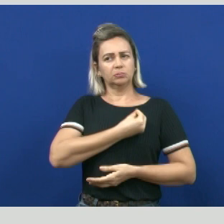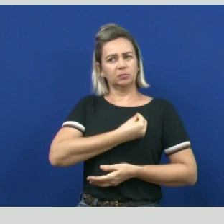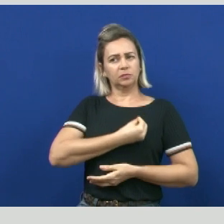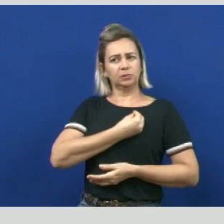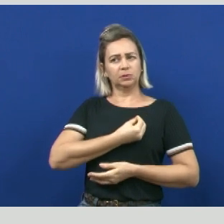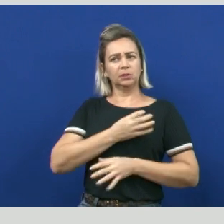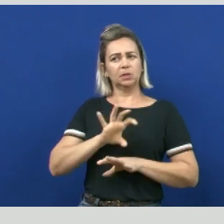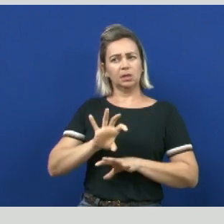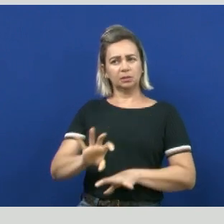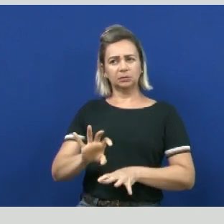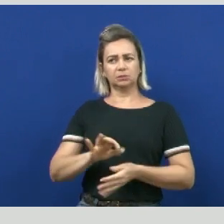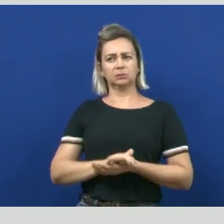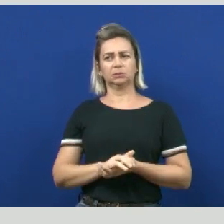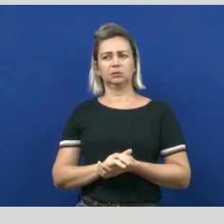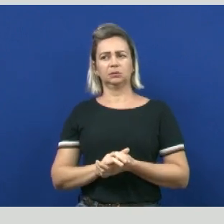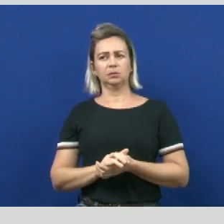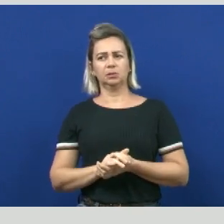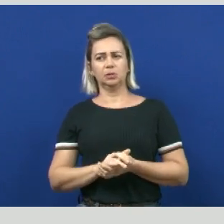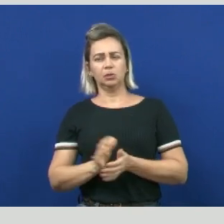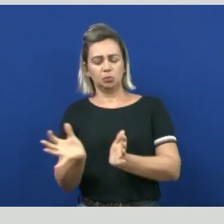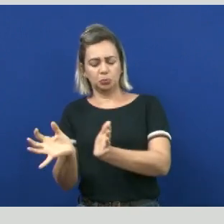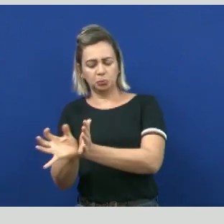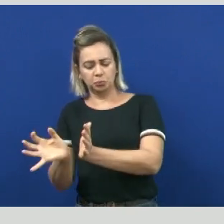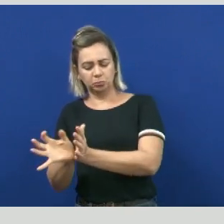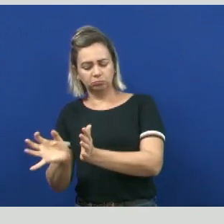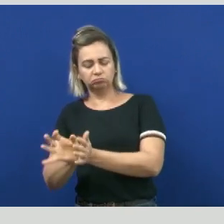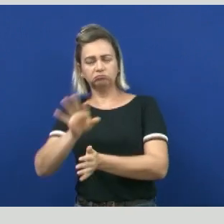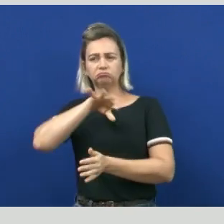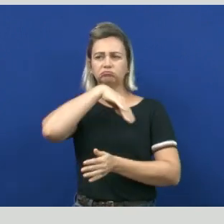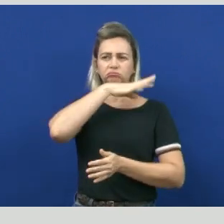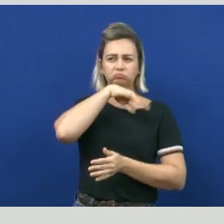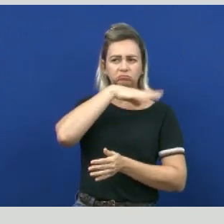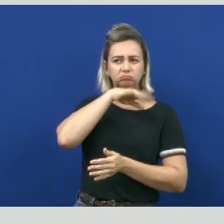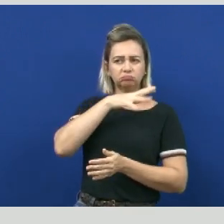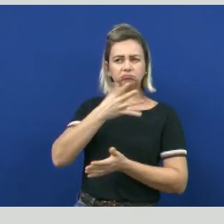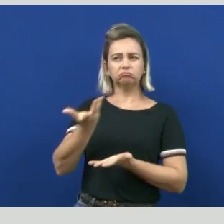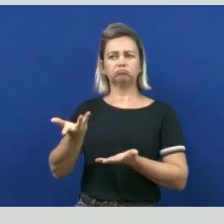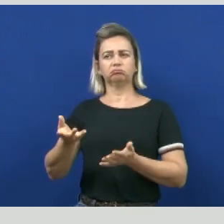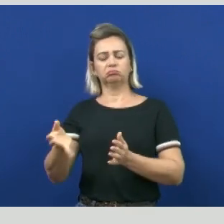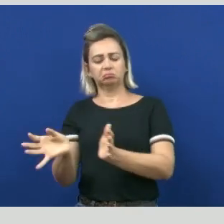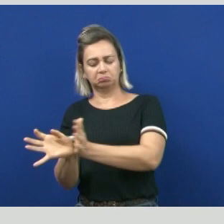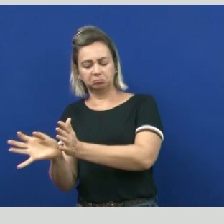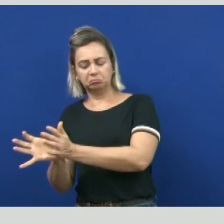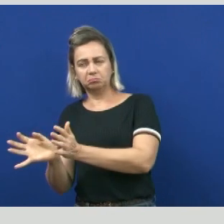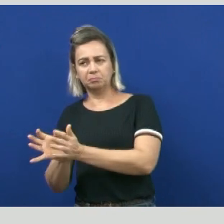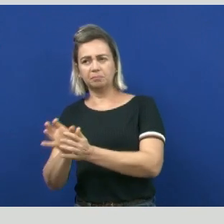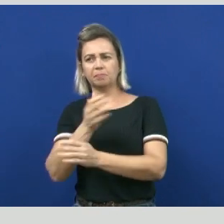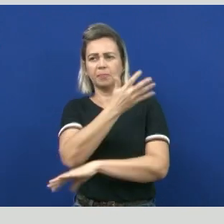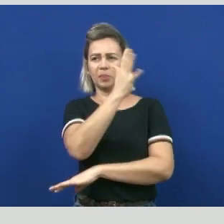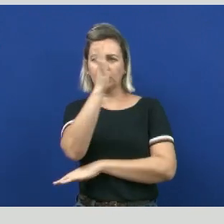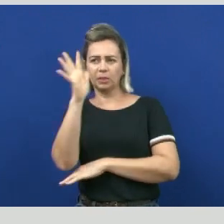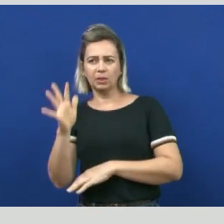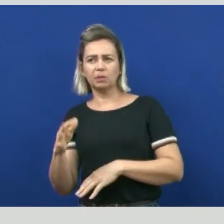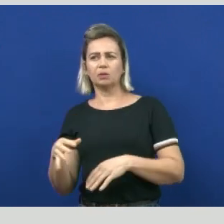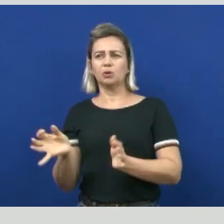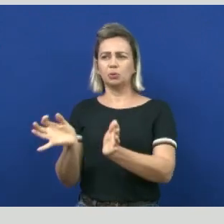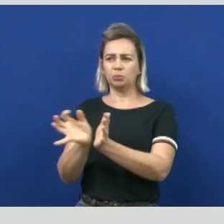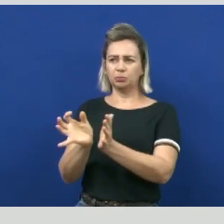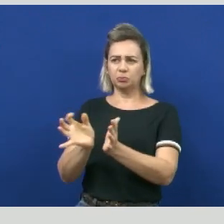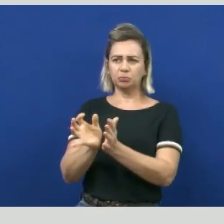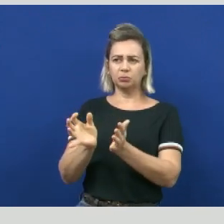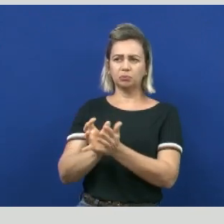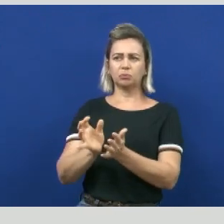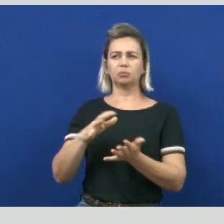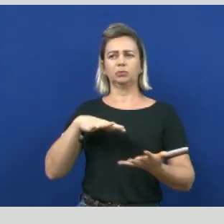espécies agrupadas ali, várias espécies, vários indivíduos da mesma espécie irão se agrupar para formar uma